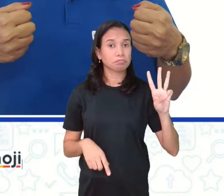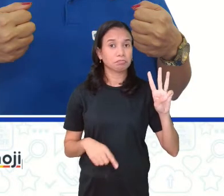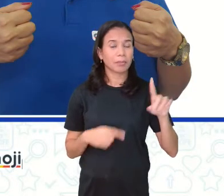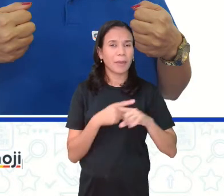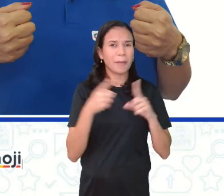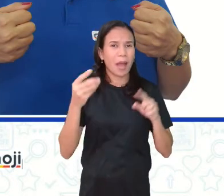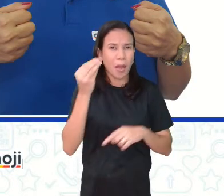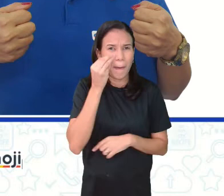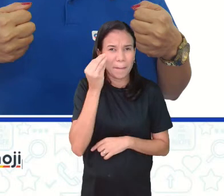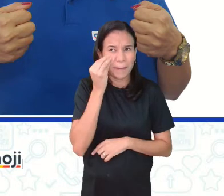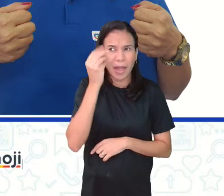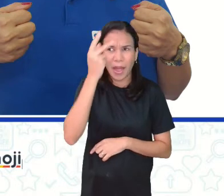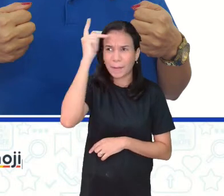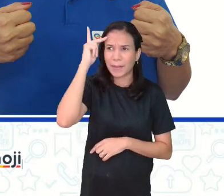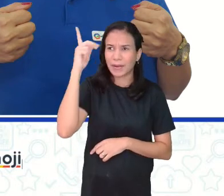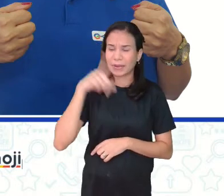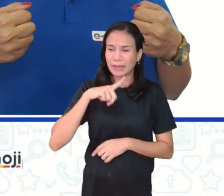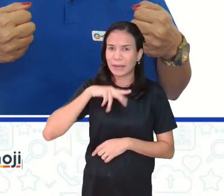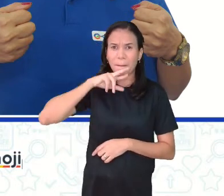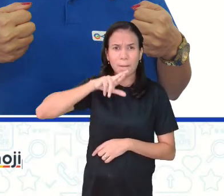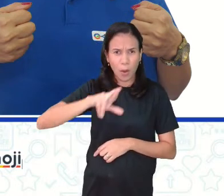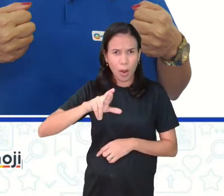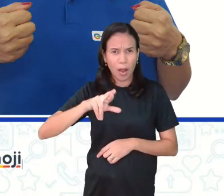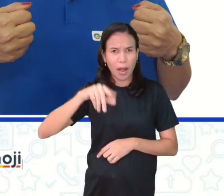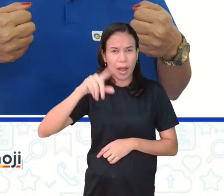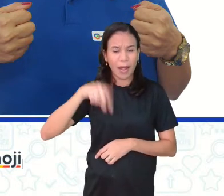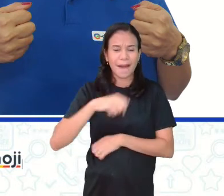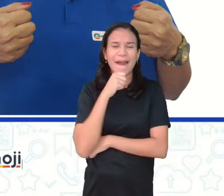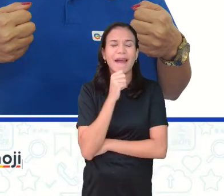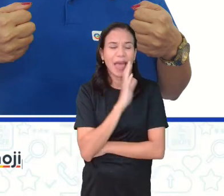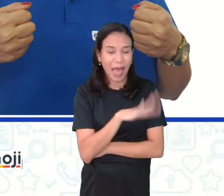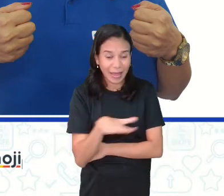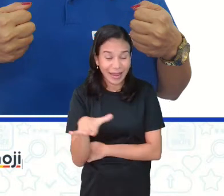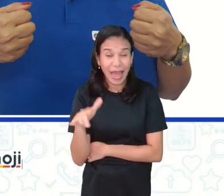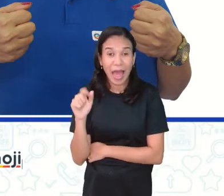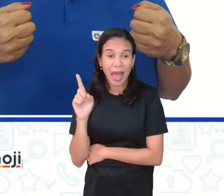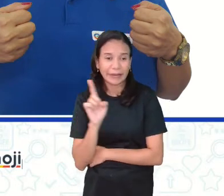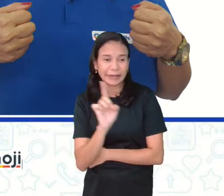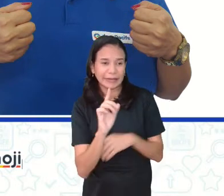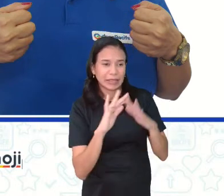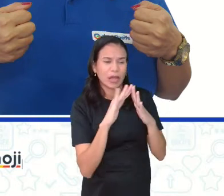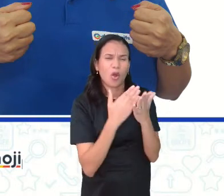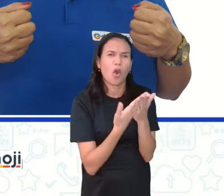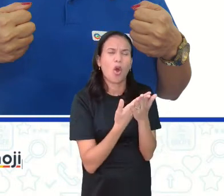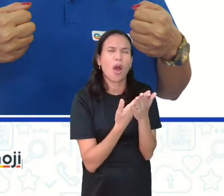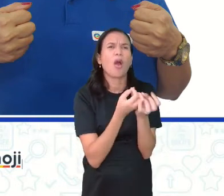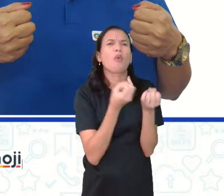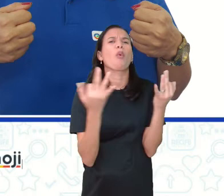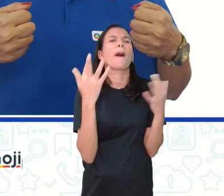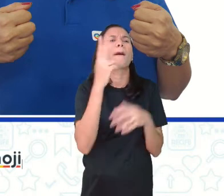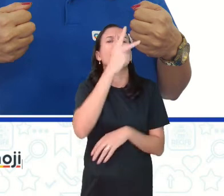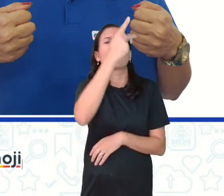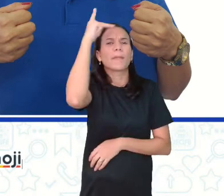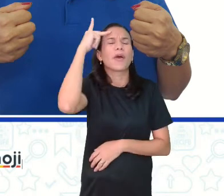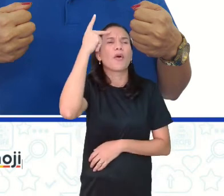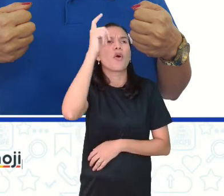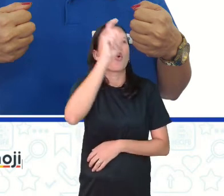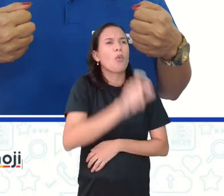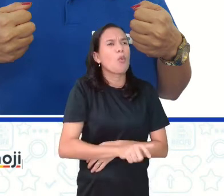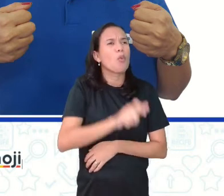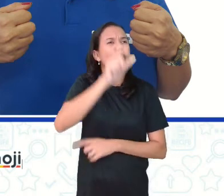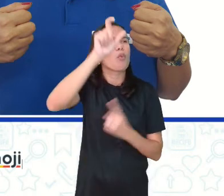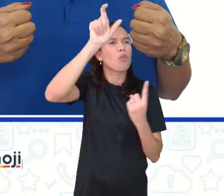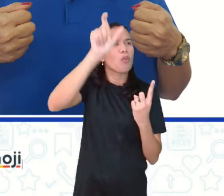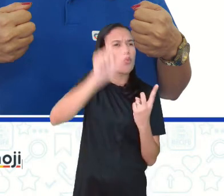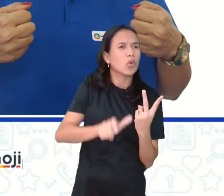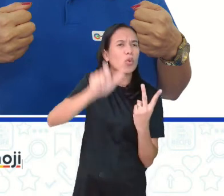observa, quando eu chego a esse resultado, a gente é bem criancinha, nem entra na escola, né? Diz assim, conta quantas pessoas tem aí. Aí a criança